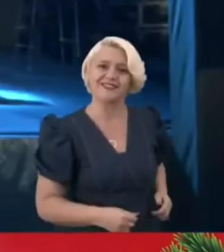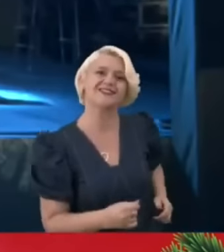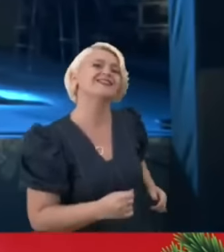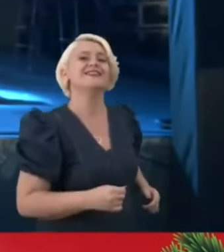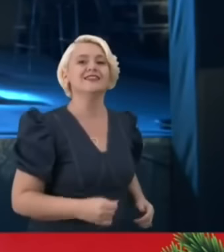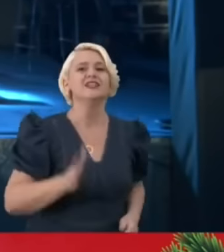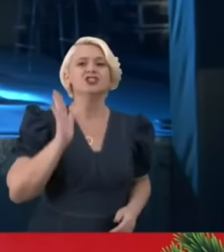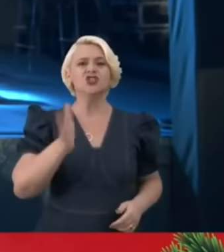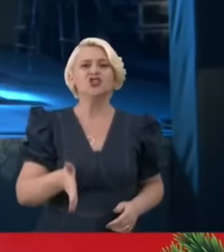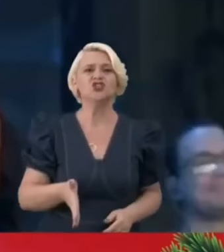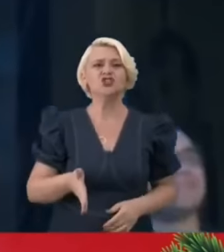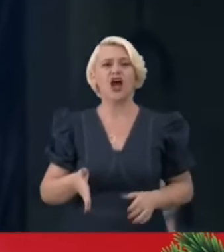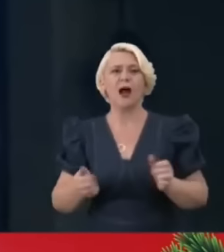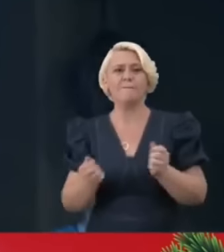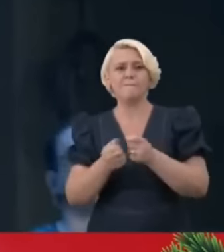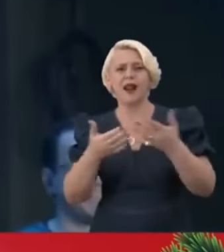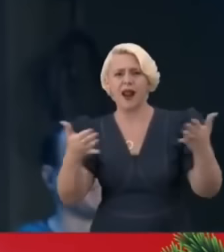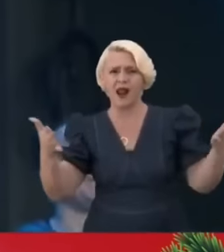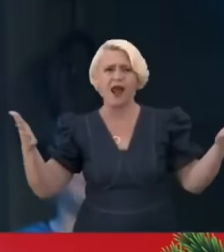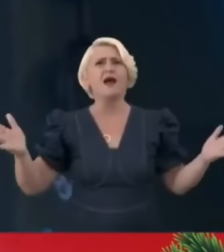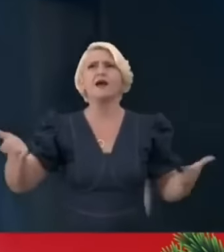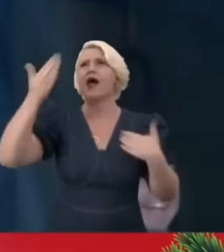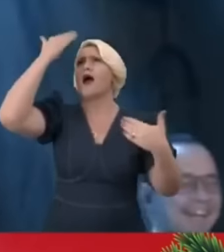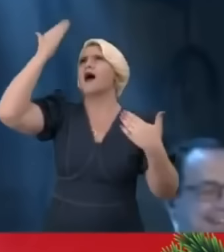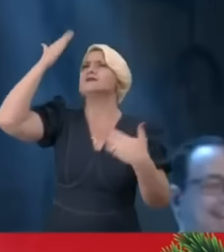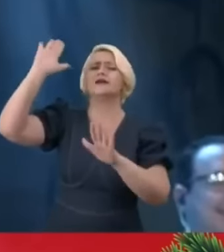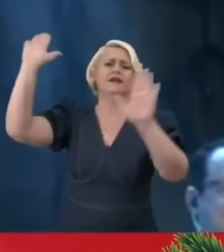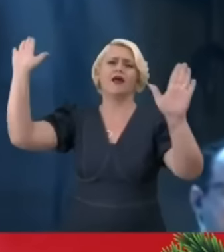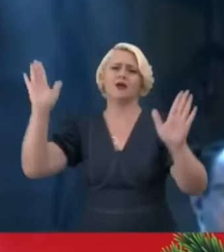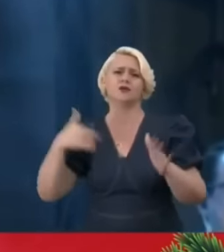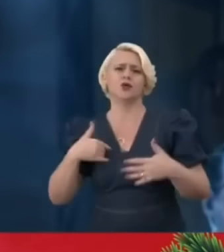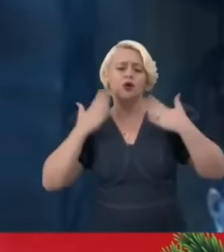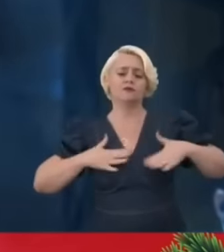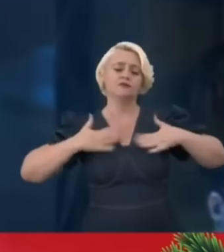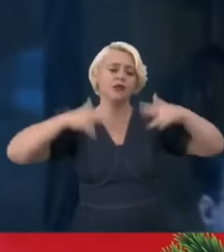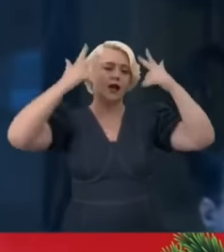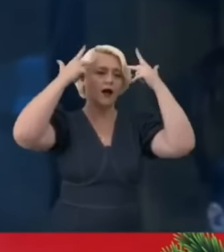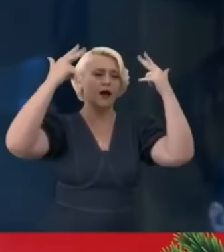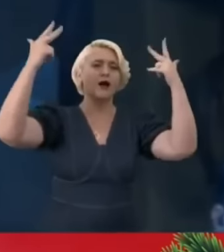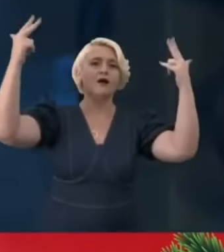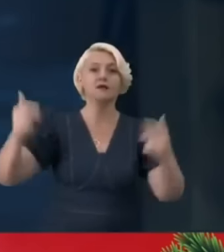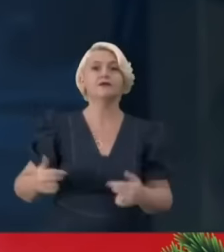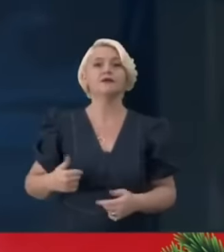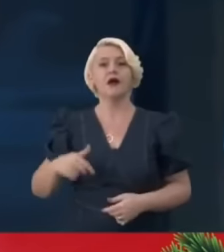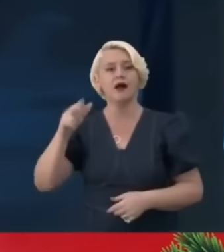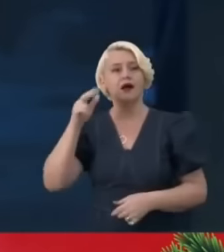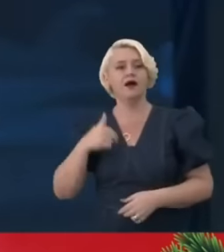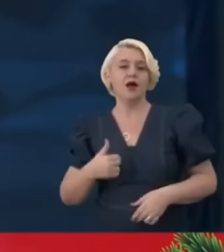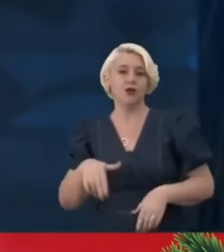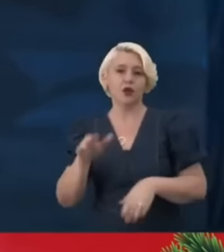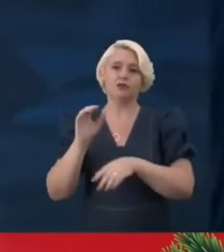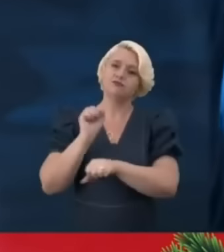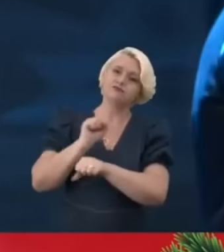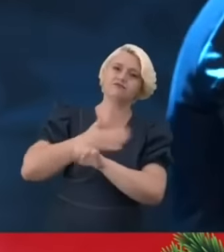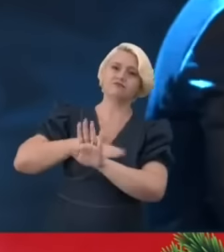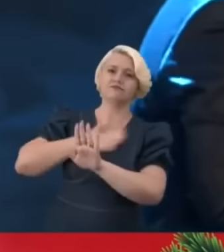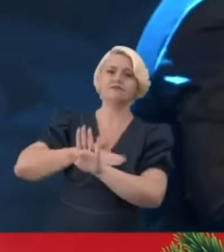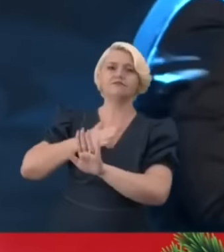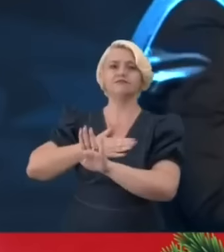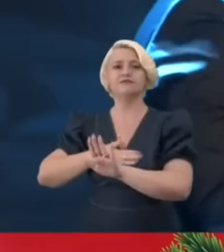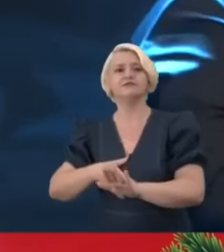Já paguei quem eu devia, graças a Deus eu tô sossegado. Eu pus o burro na sombra e tô levando até